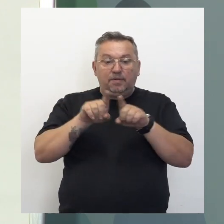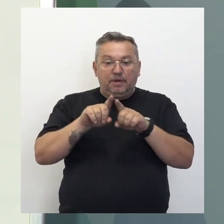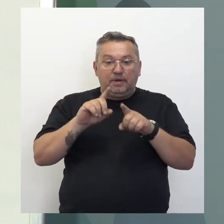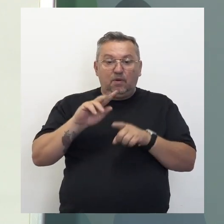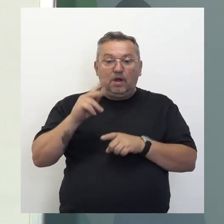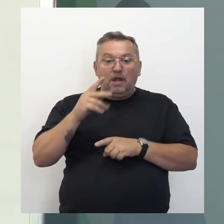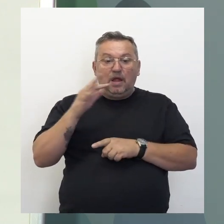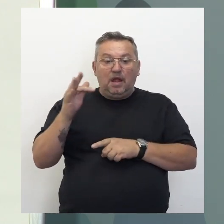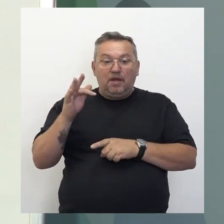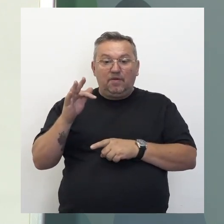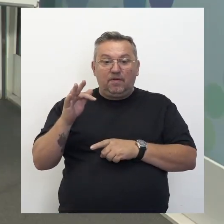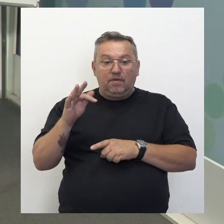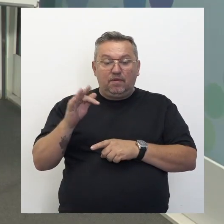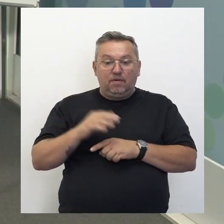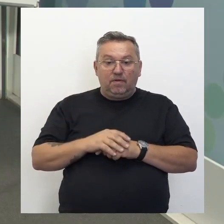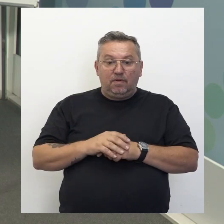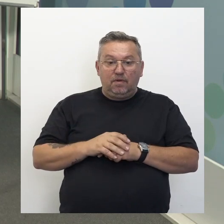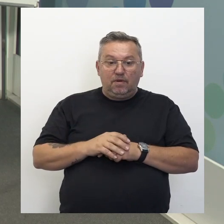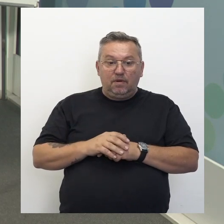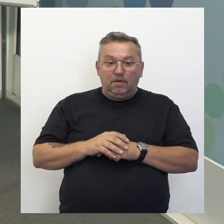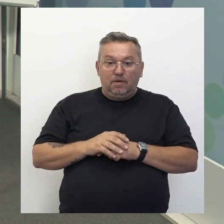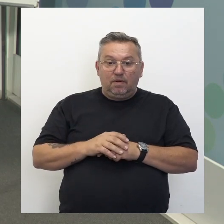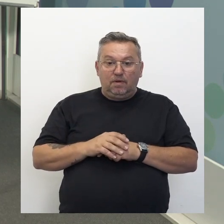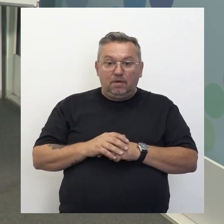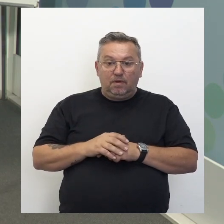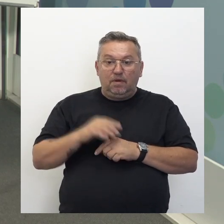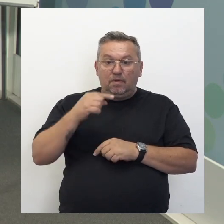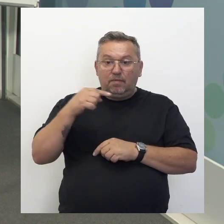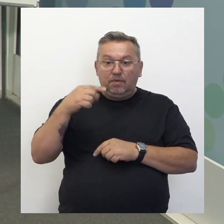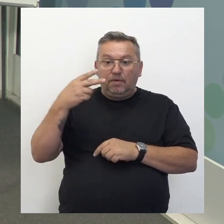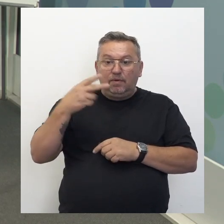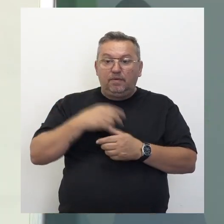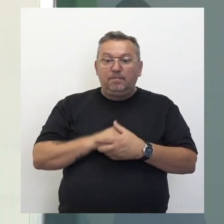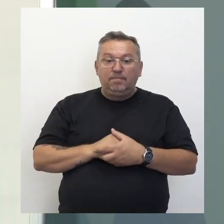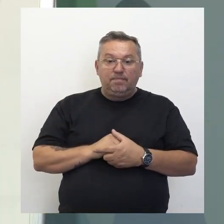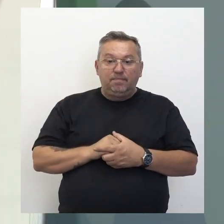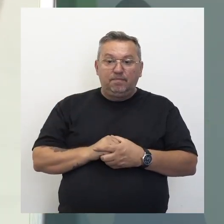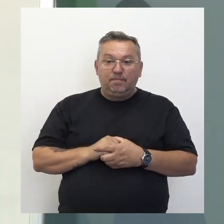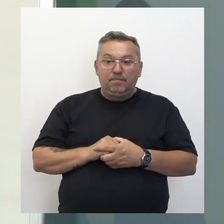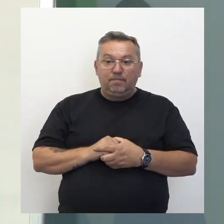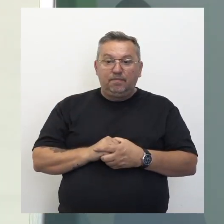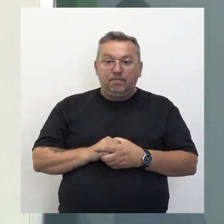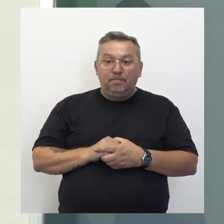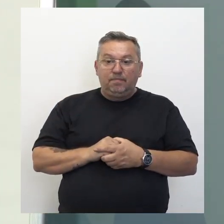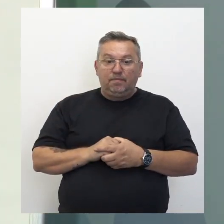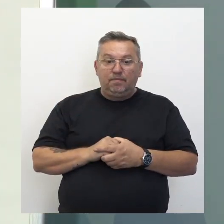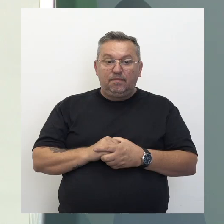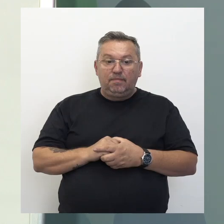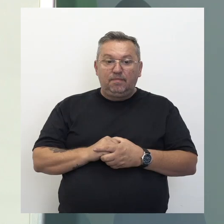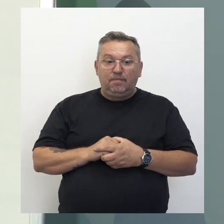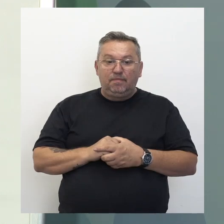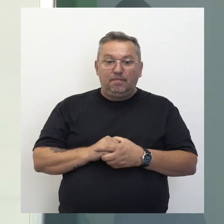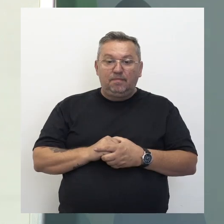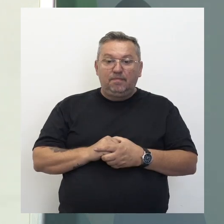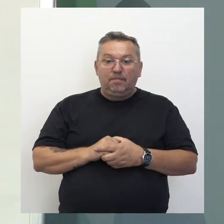o que acontece? Ali é menos 2. Ah, menos 2? Passei errado, mas tudo bem. Então, melhor ainda, é maior ainda esse